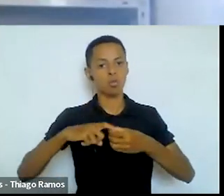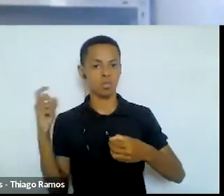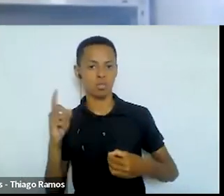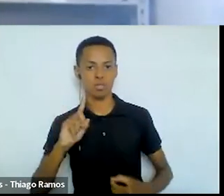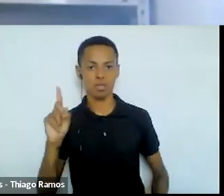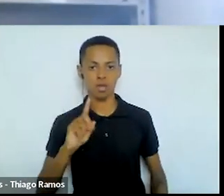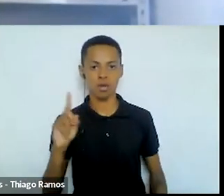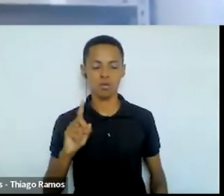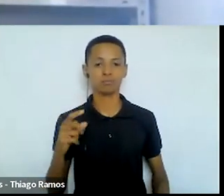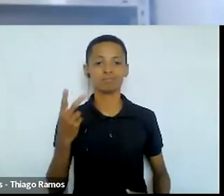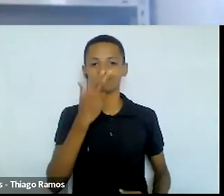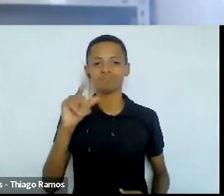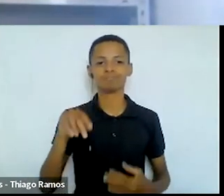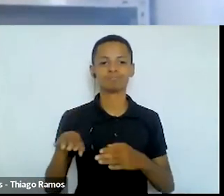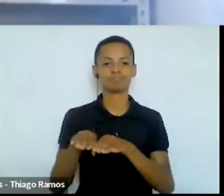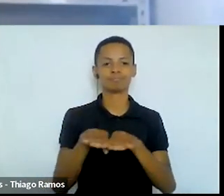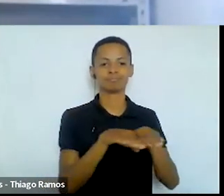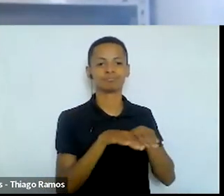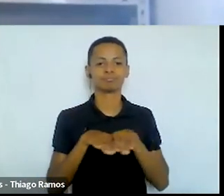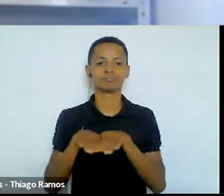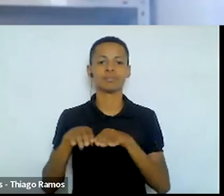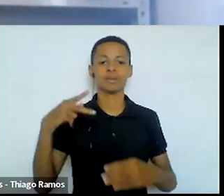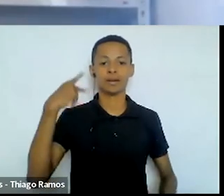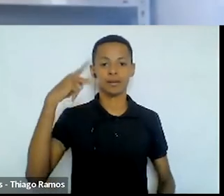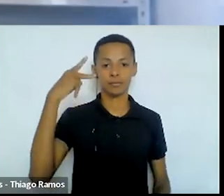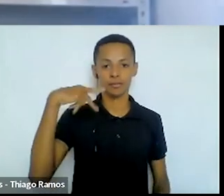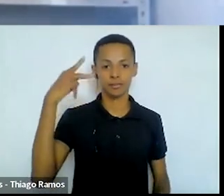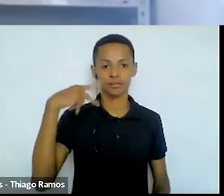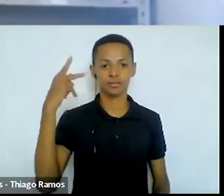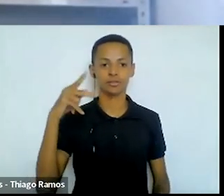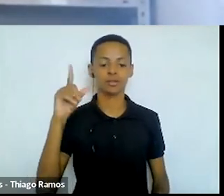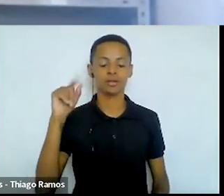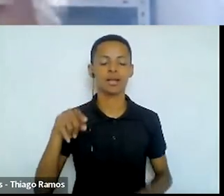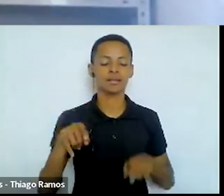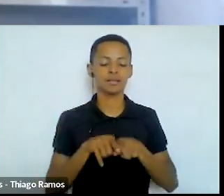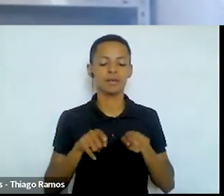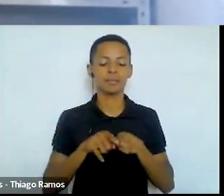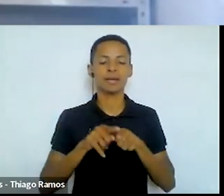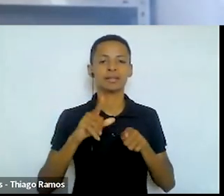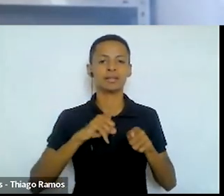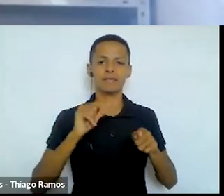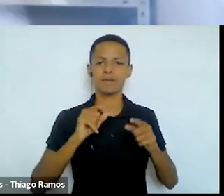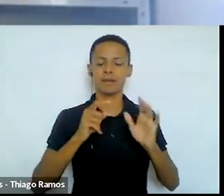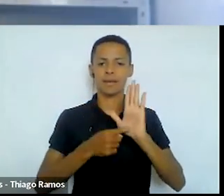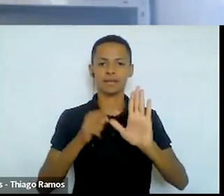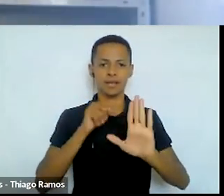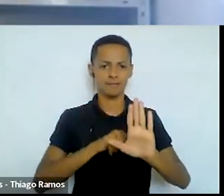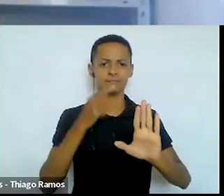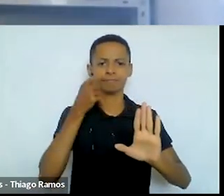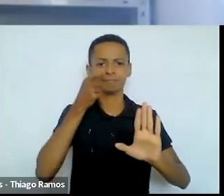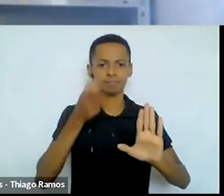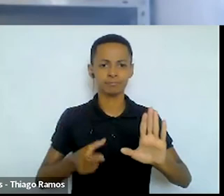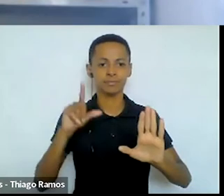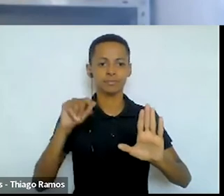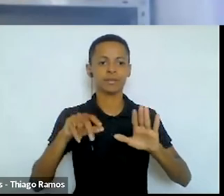uma ingenuidade em relação à política. A Hannah Arendt usou uma metáfora muito interessante para falar da política como a mesa